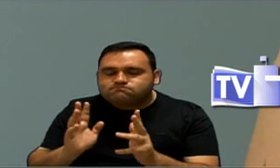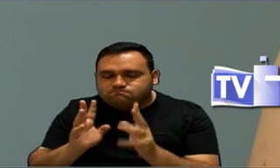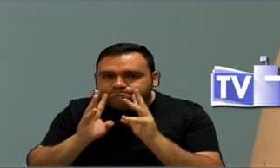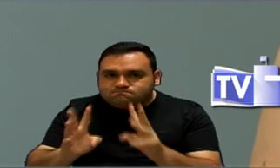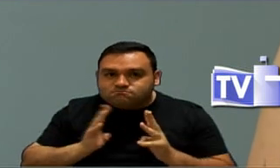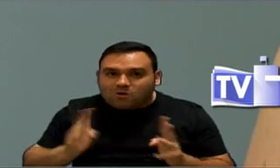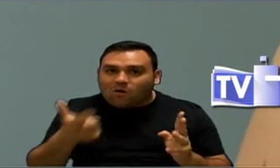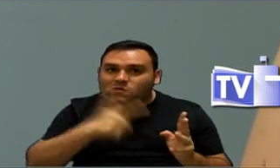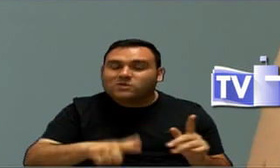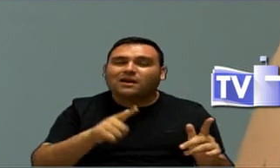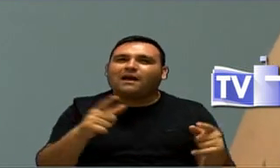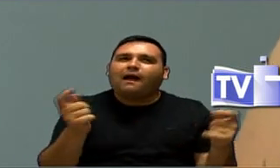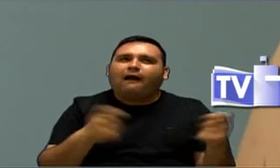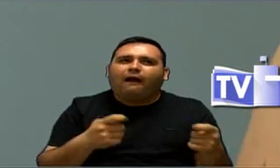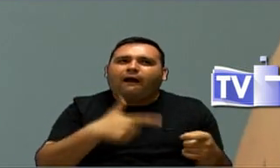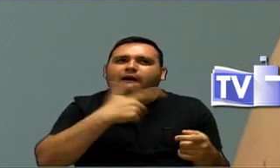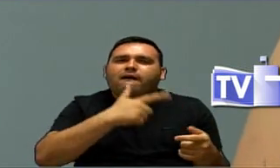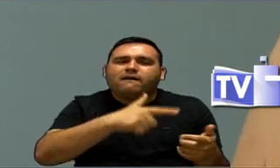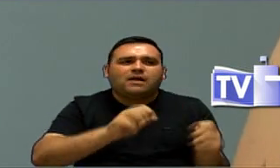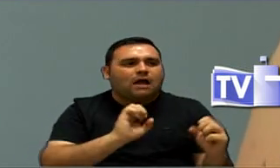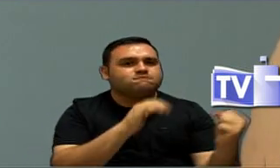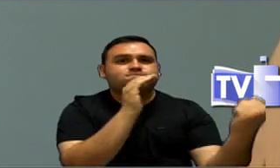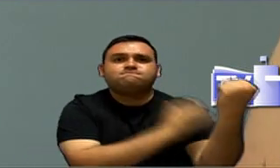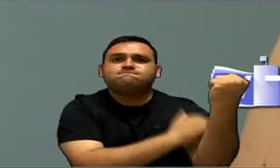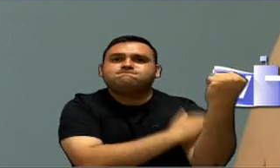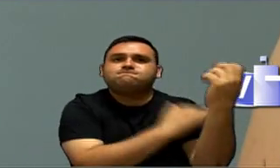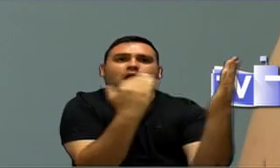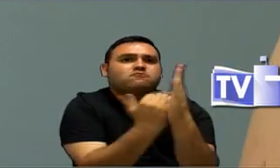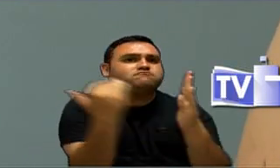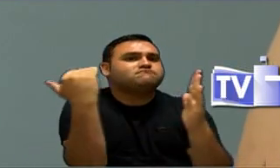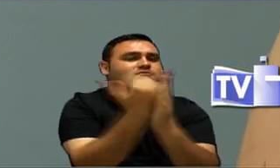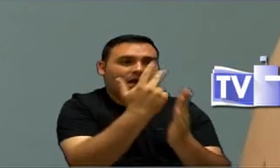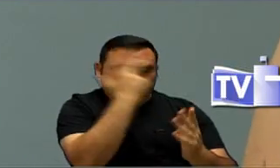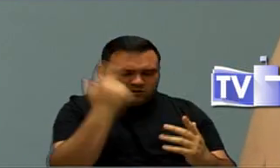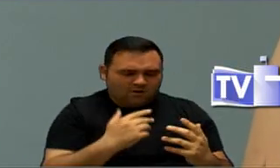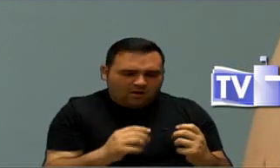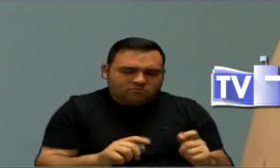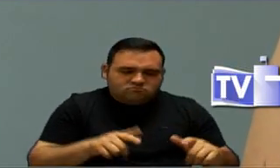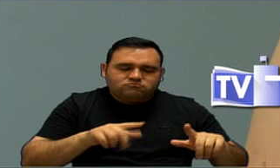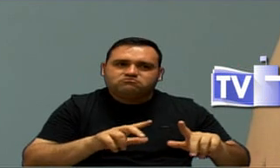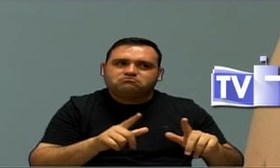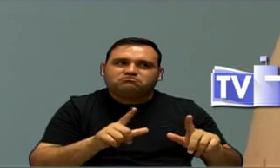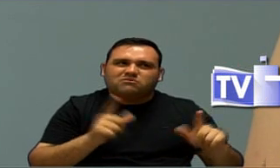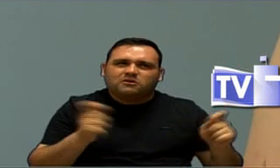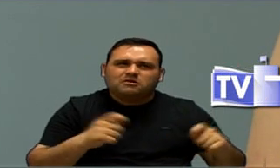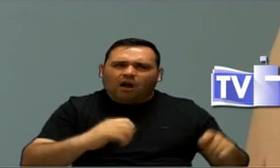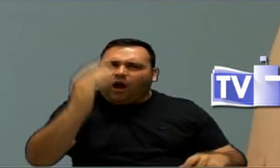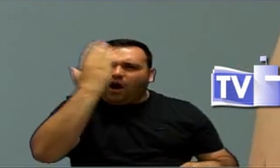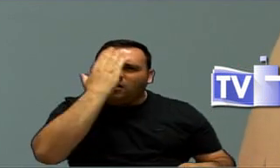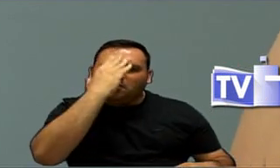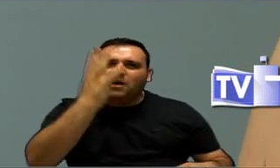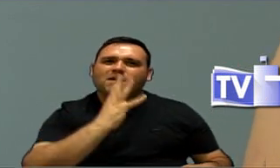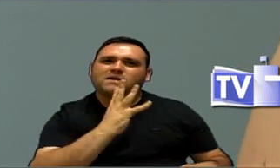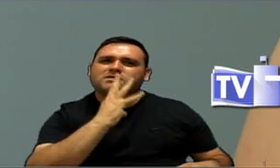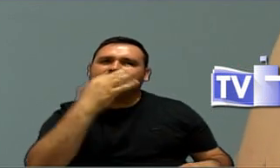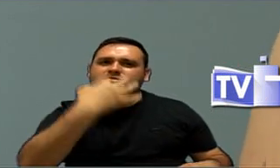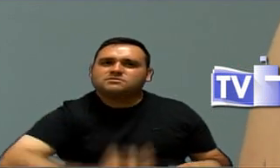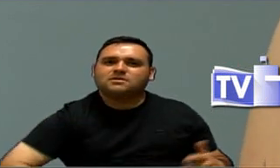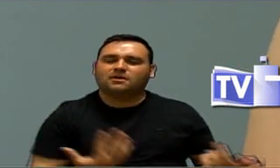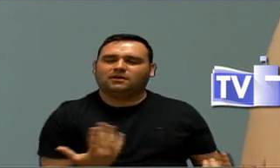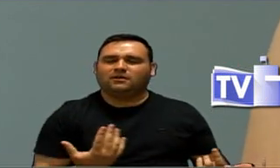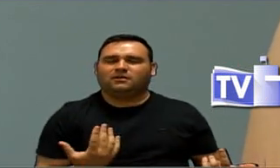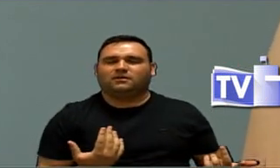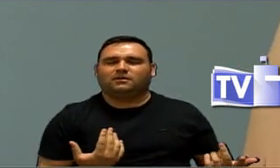aí você consegue dar uma força para que as pessoas elas se fortaleçam mesmo, que elas se conscientizem e aí consigam,